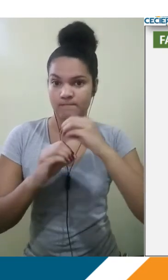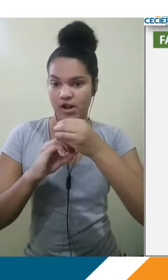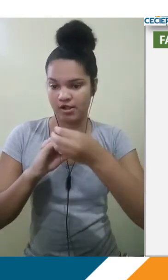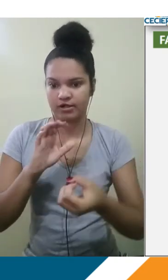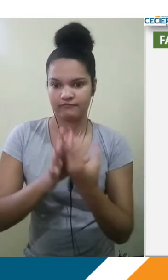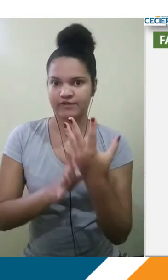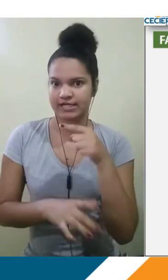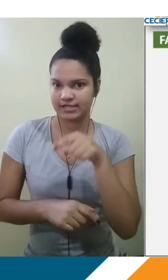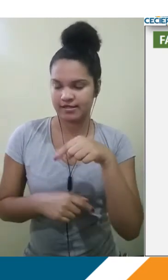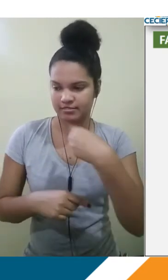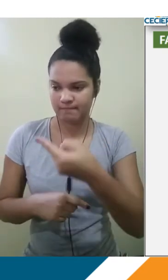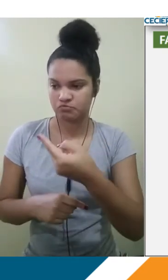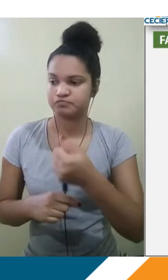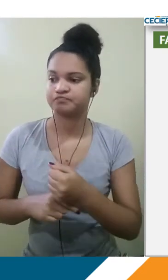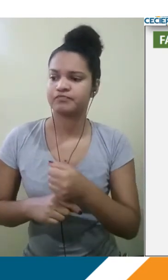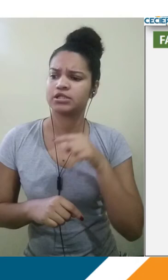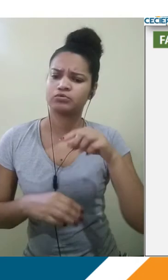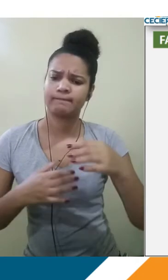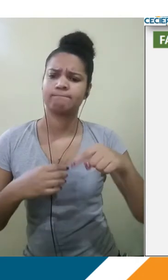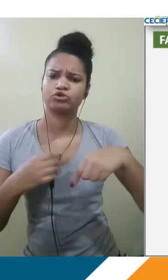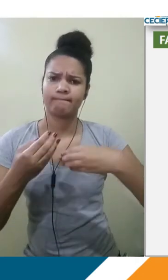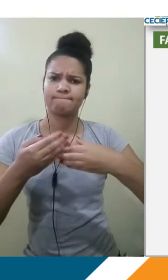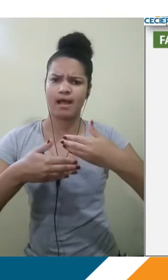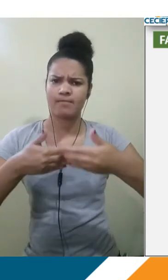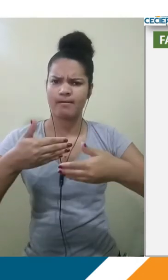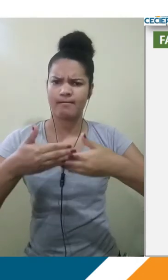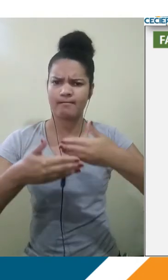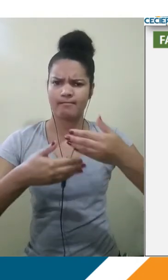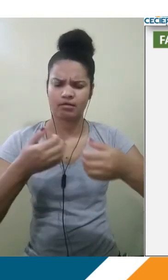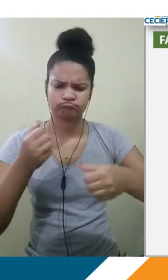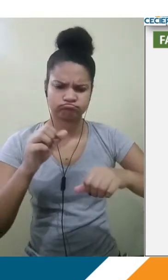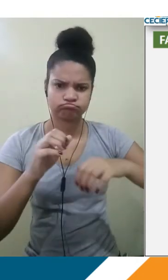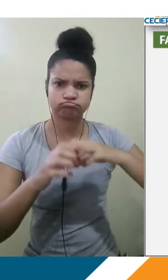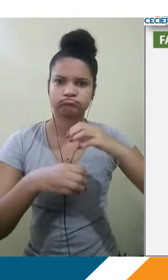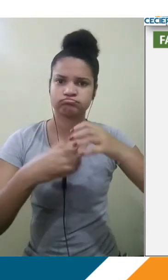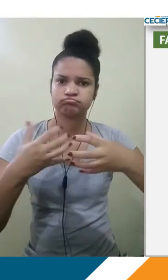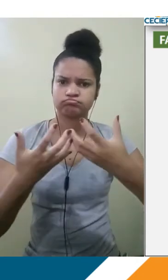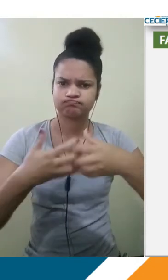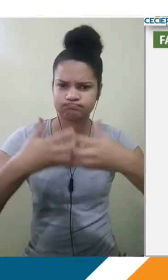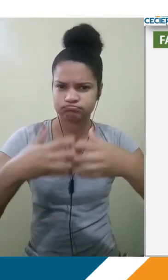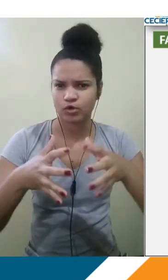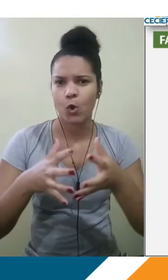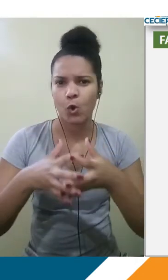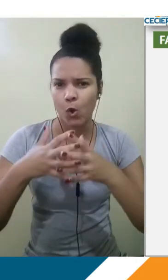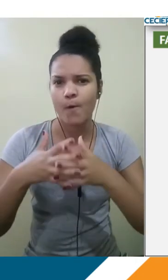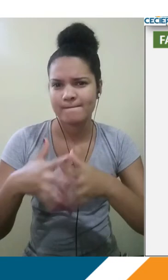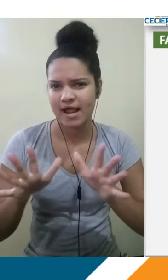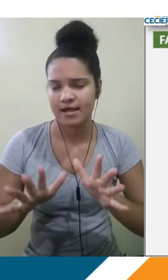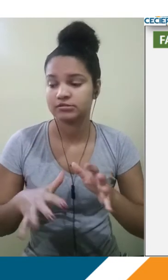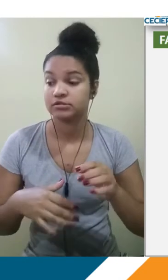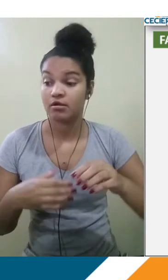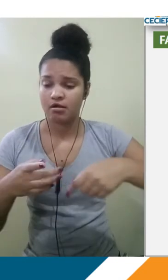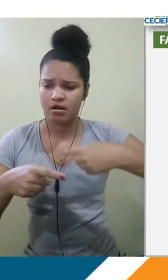formação. E aí, após uma série de reações complexas do ciclo de Calvin, é formada a matéria orgânica,